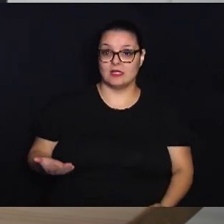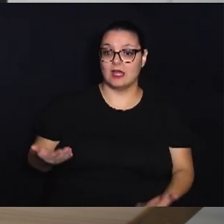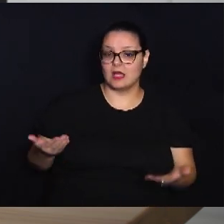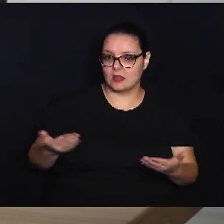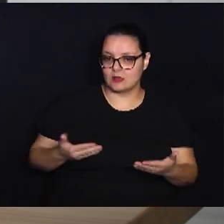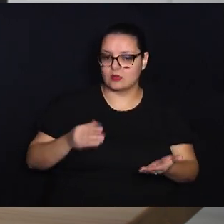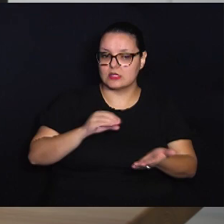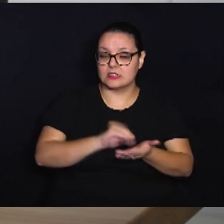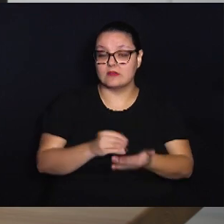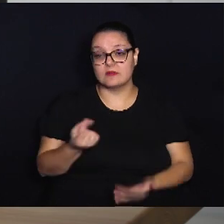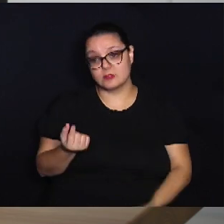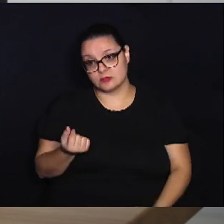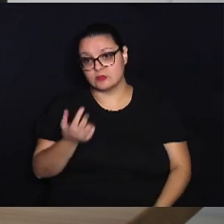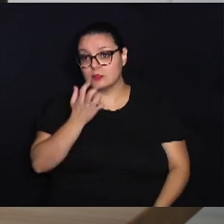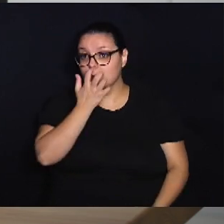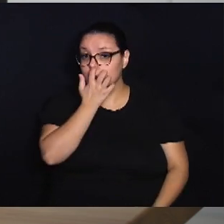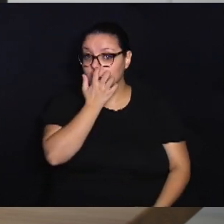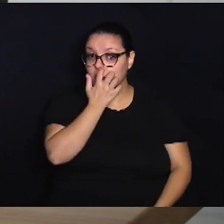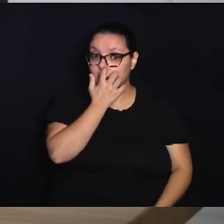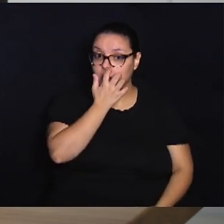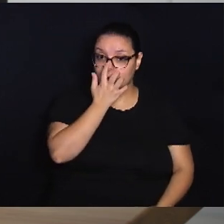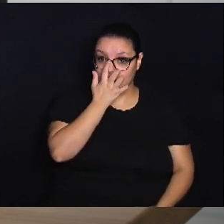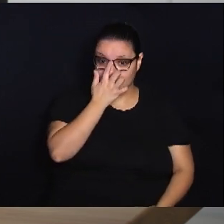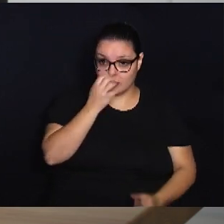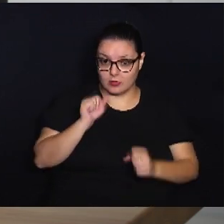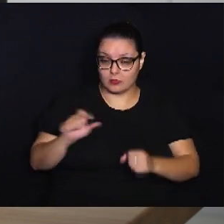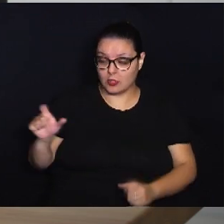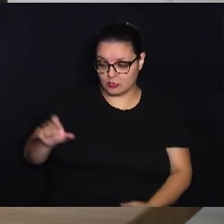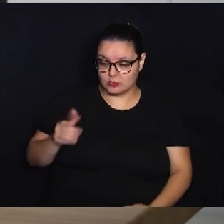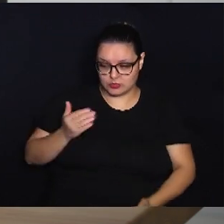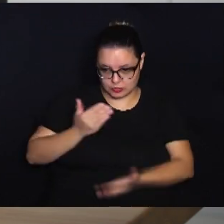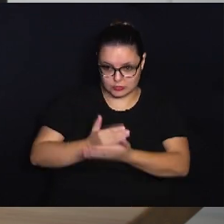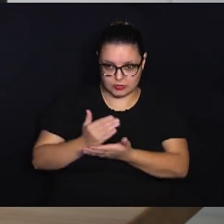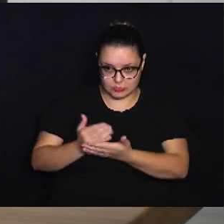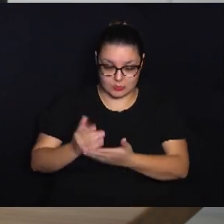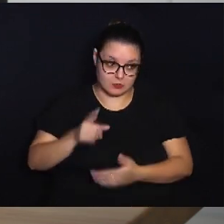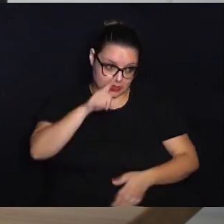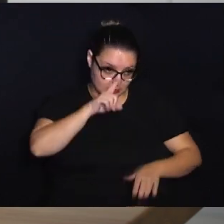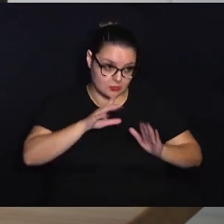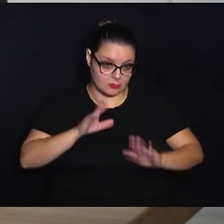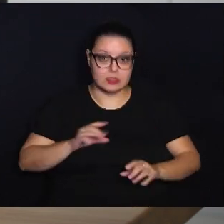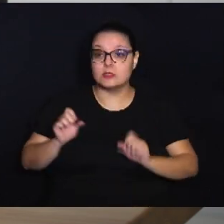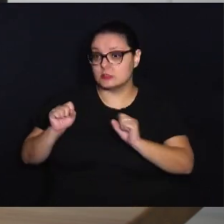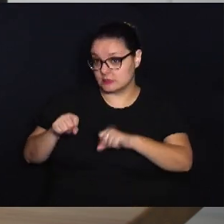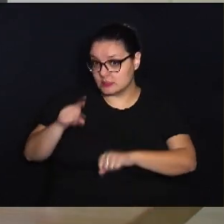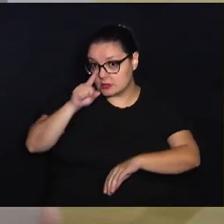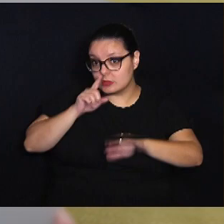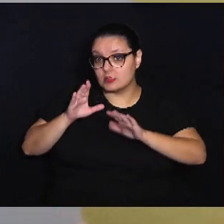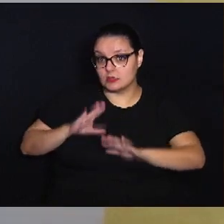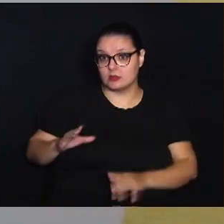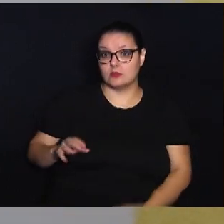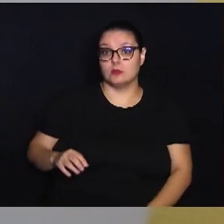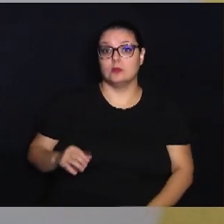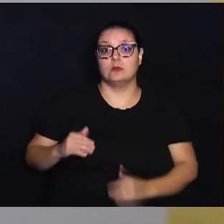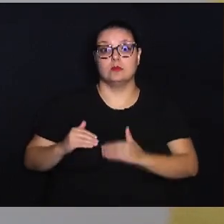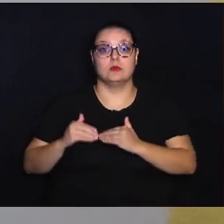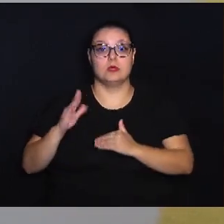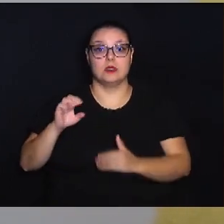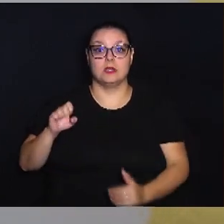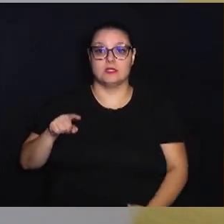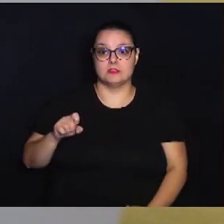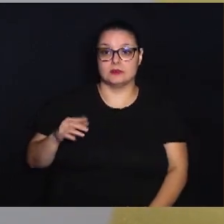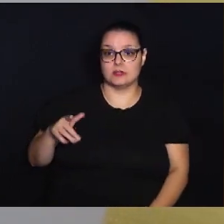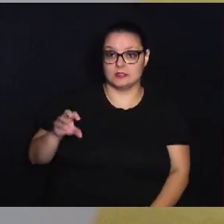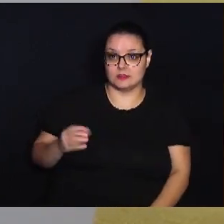Agora, na falta do recurso, você pode passar no cartão, né? Mas tem que tomar cuidado. Tomar cuidado com os